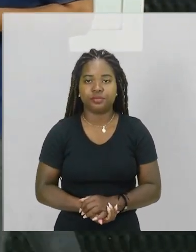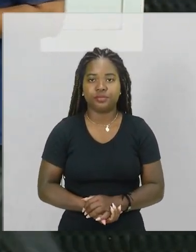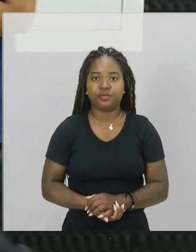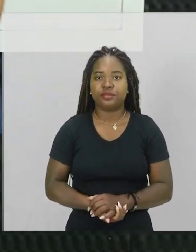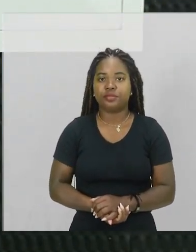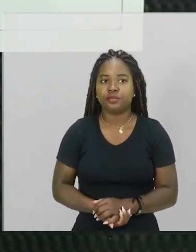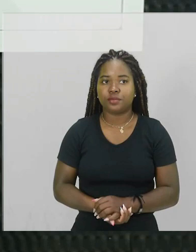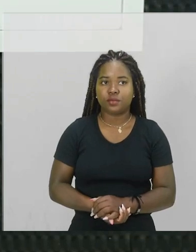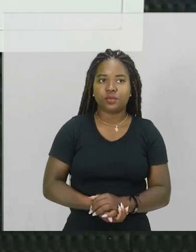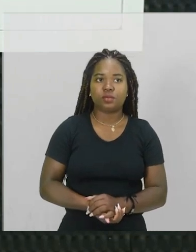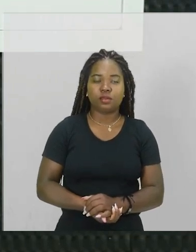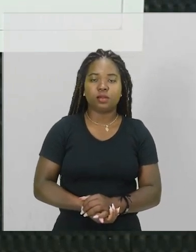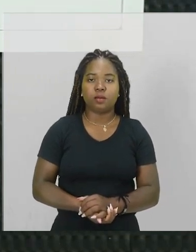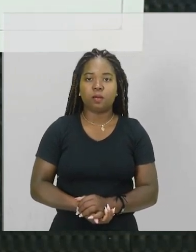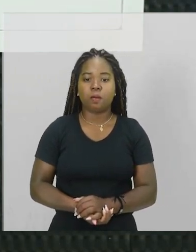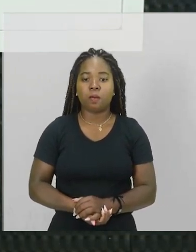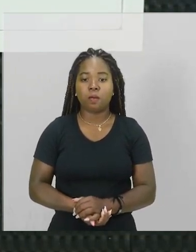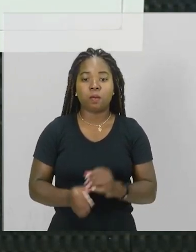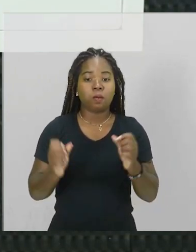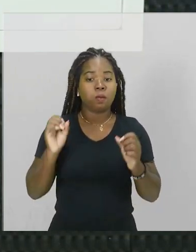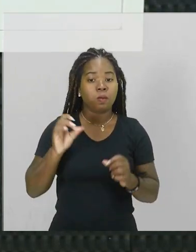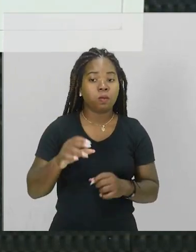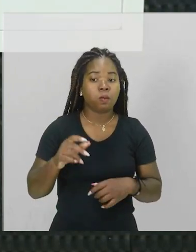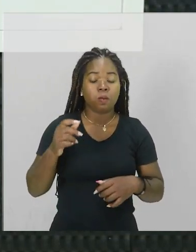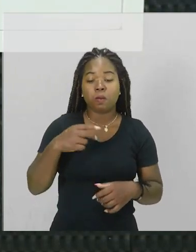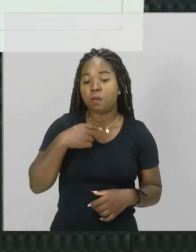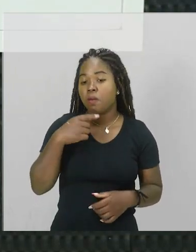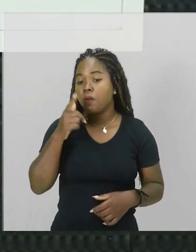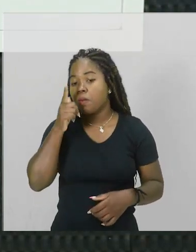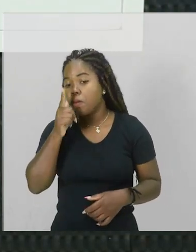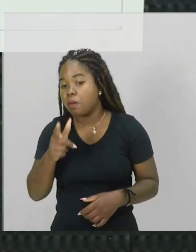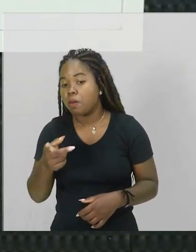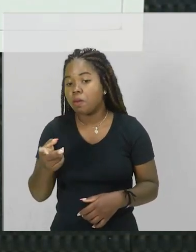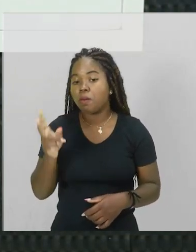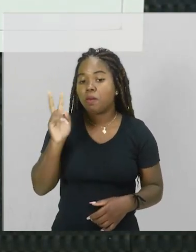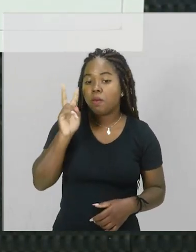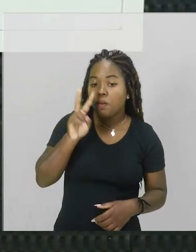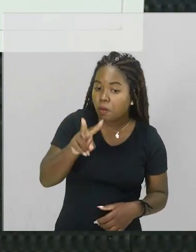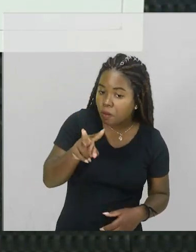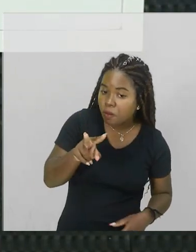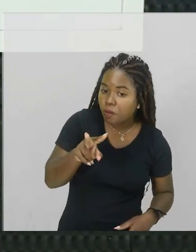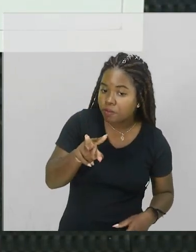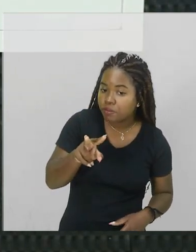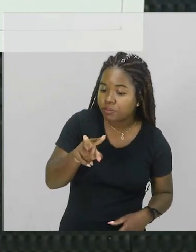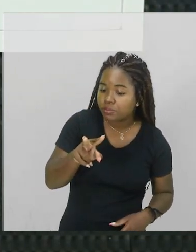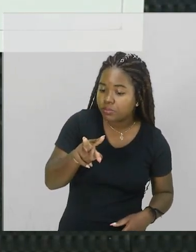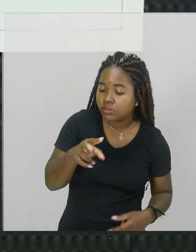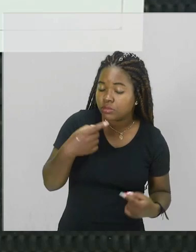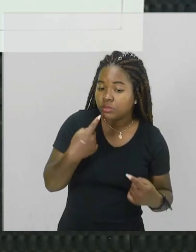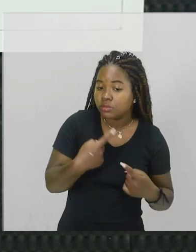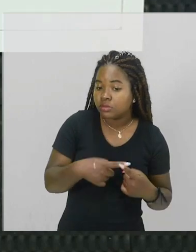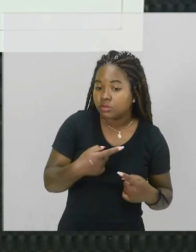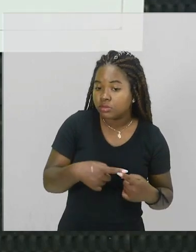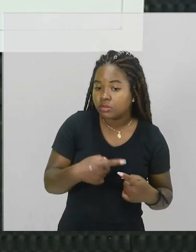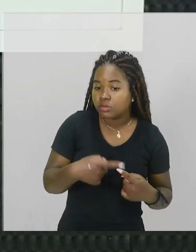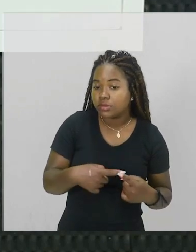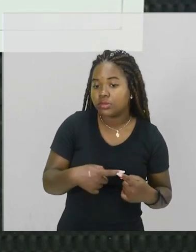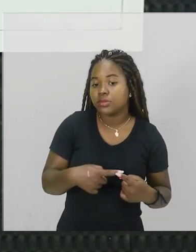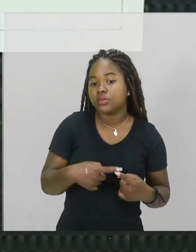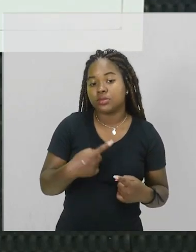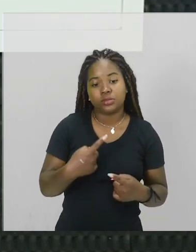Ok? Então a gente só consegue ver os objetos porque esses objetos